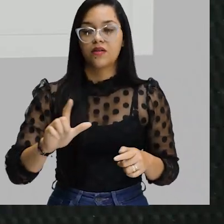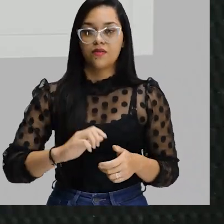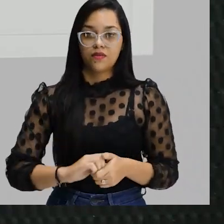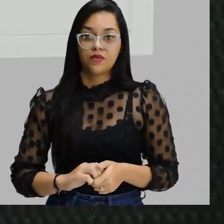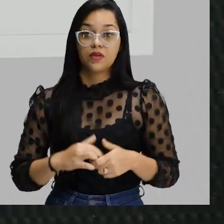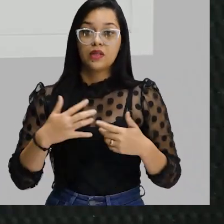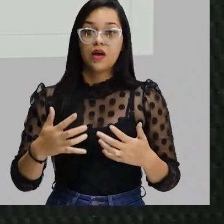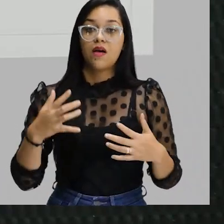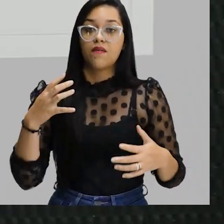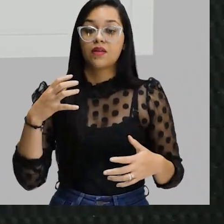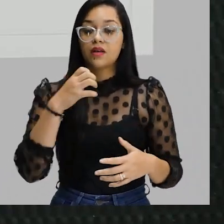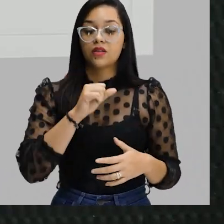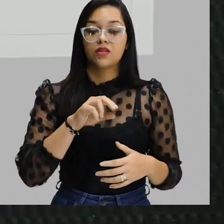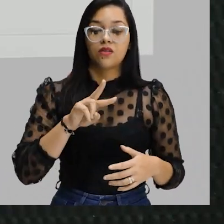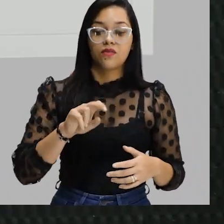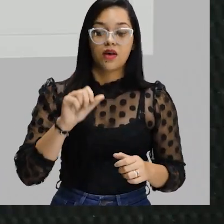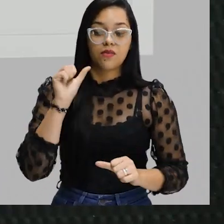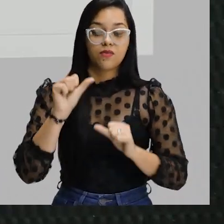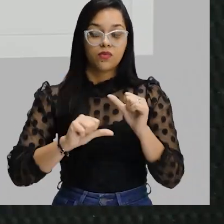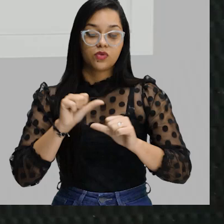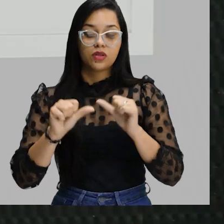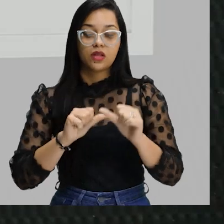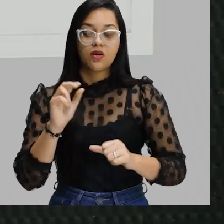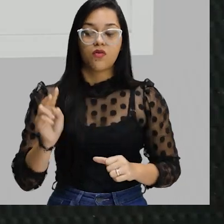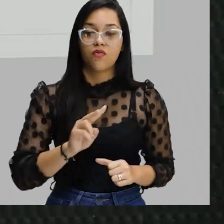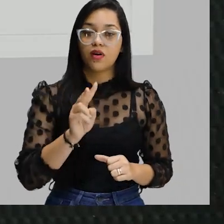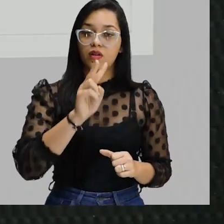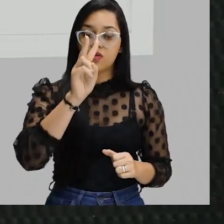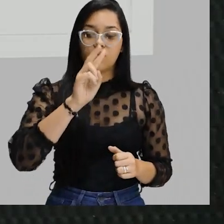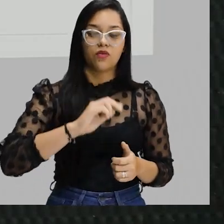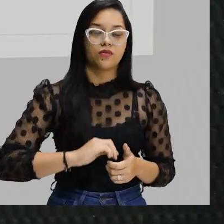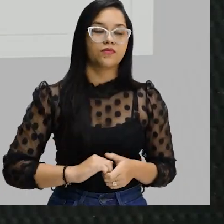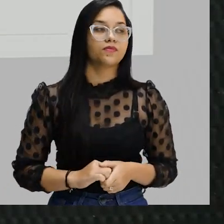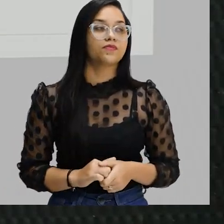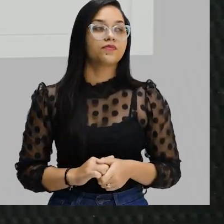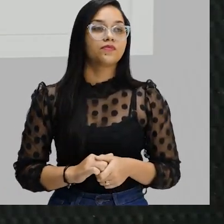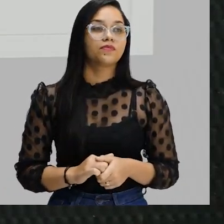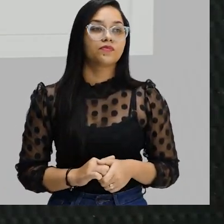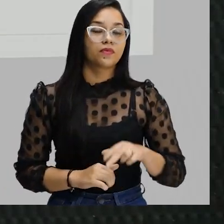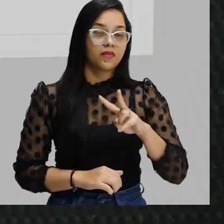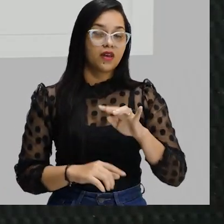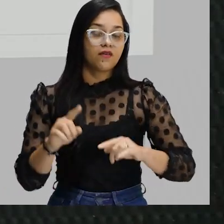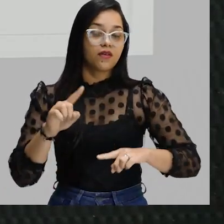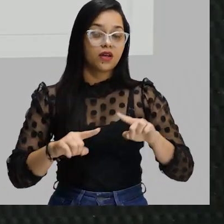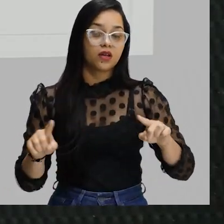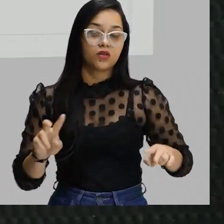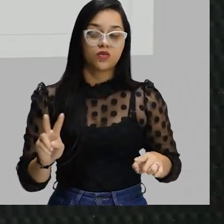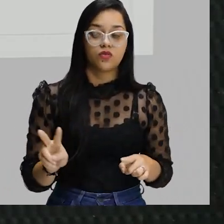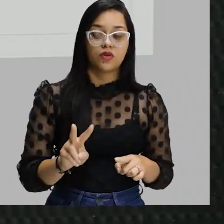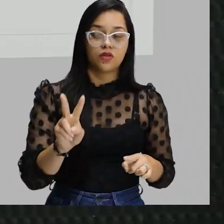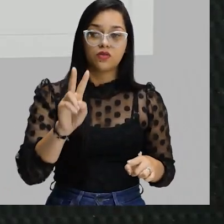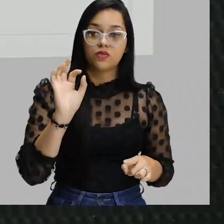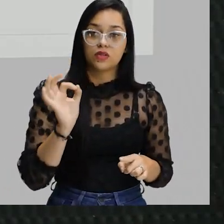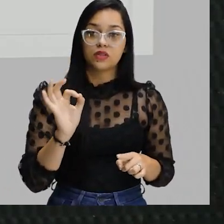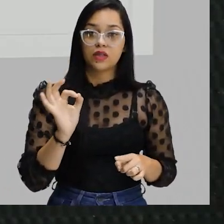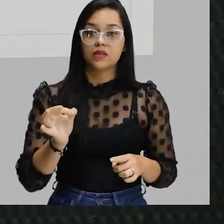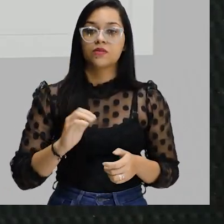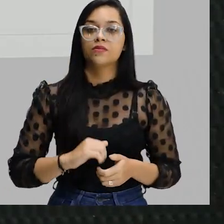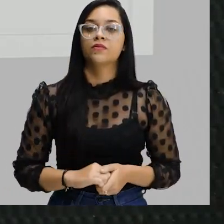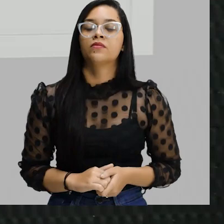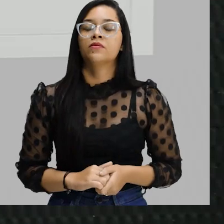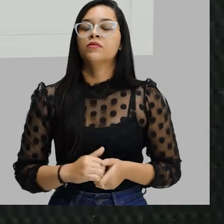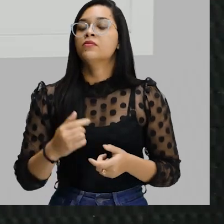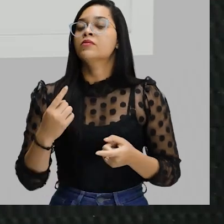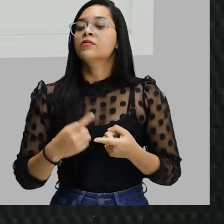Então a velocidade ela vai mudar o seu valor. A velocidade variável, ela vai variando o seu valor. Tá ok?